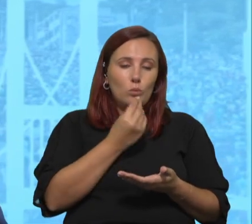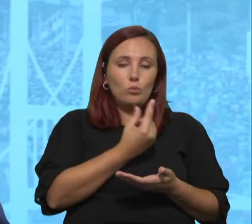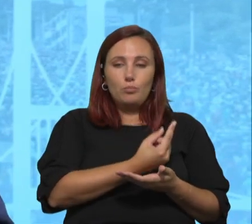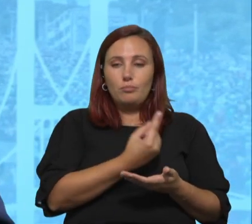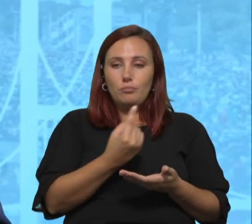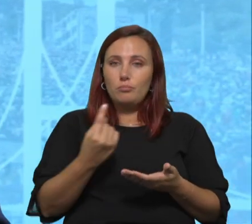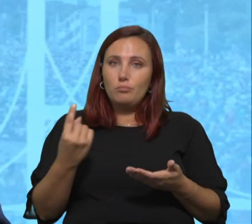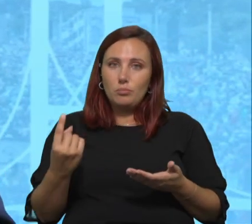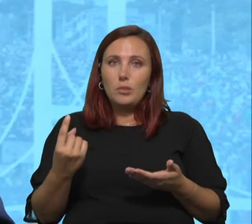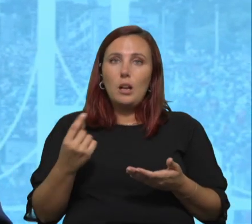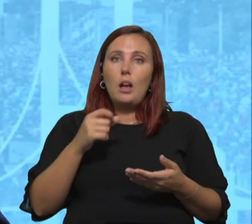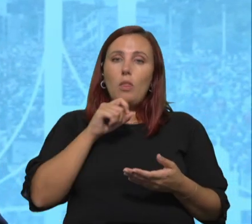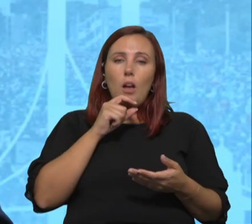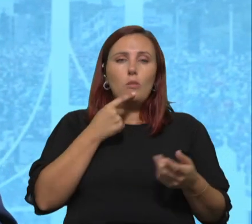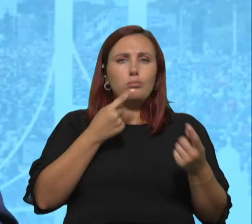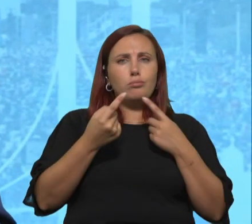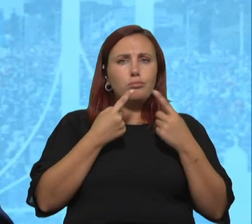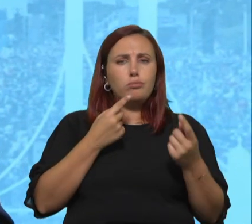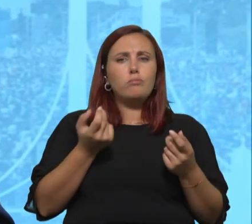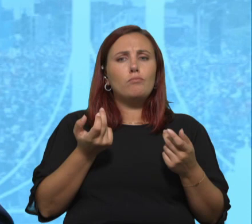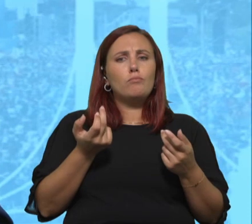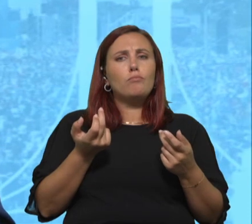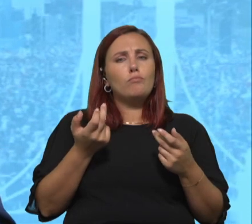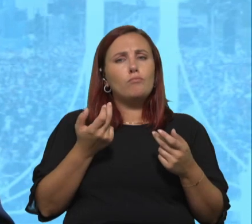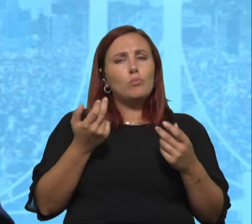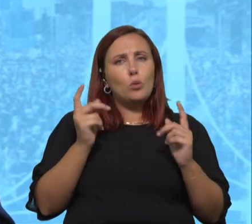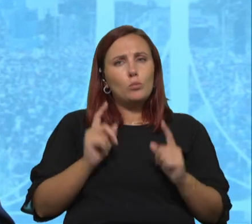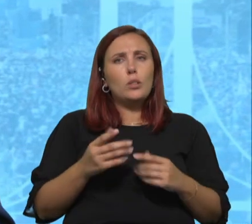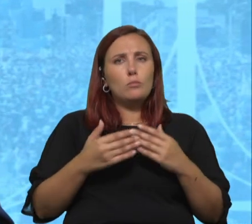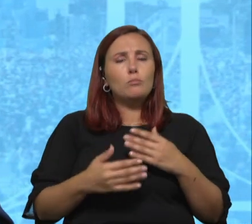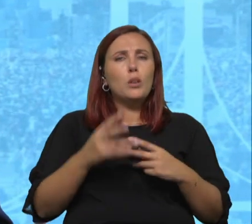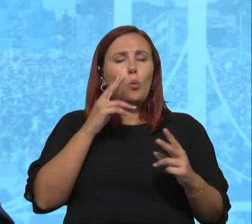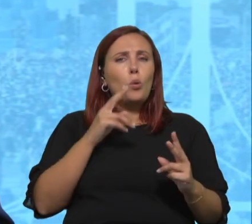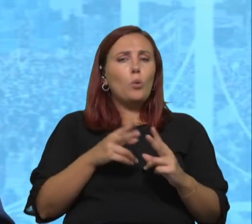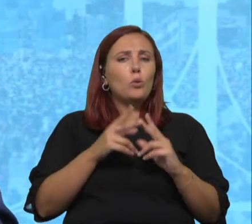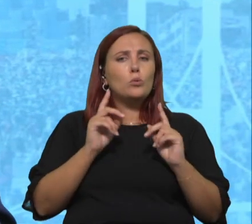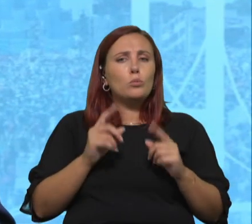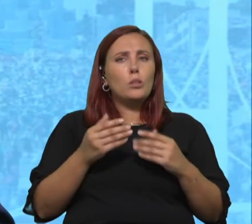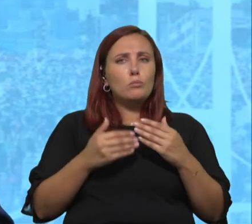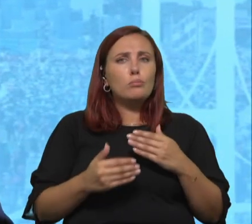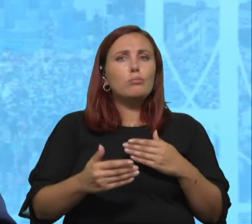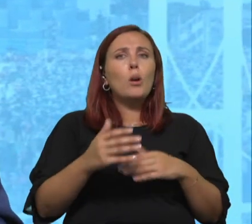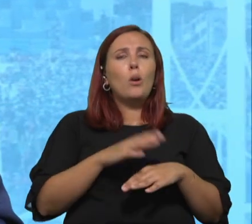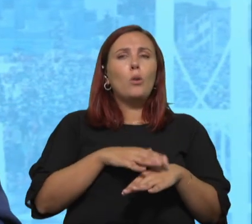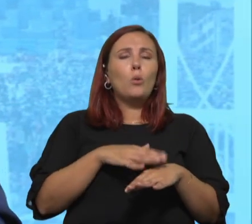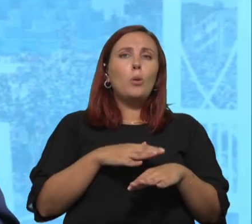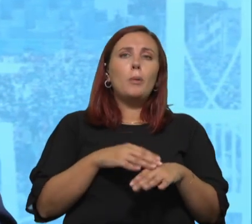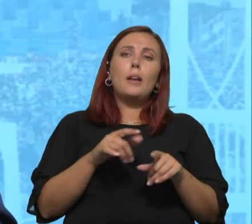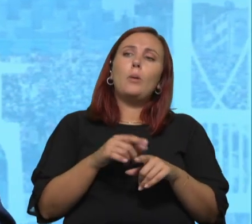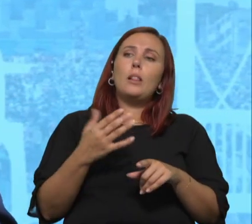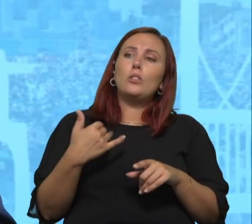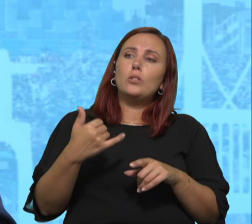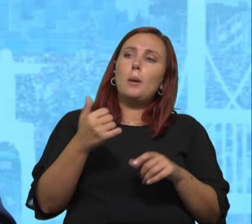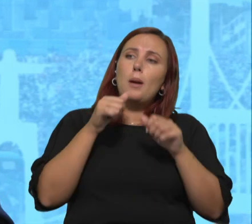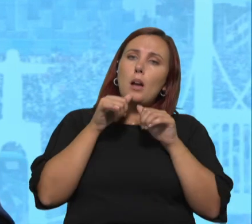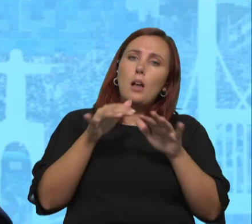pode acontecer o diálogo, o encontro com aquele a quem somos chamados a anunciar e a